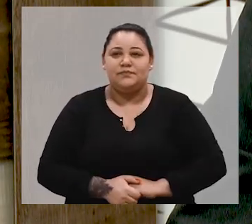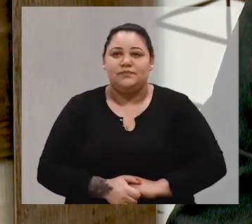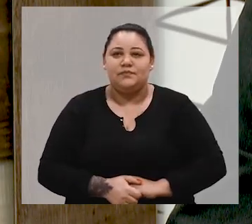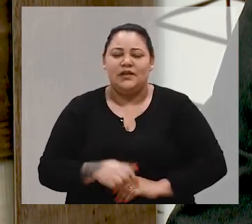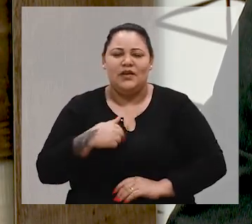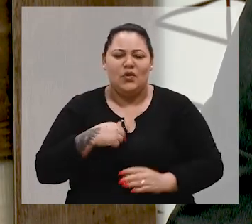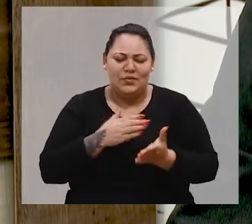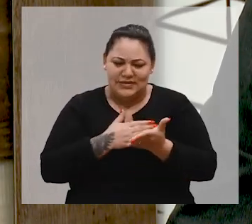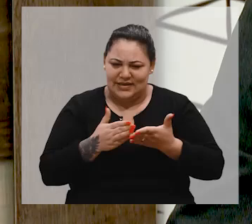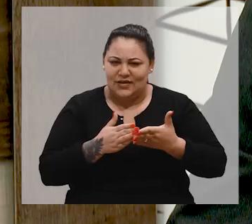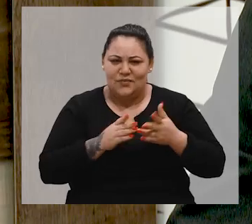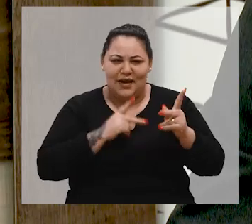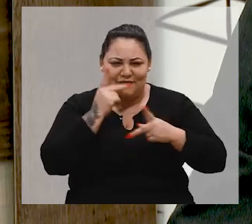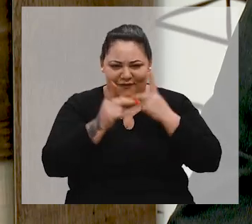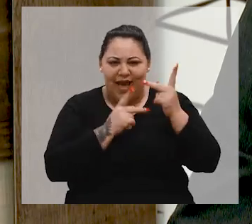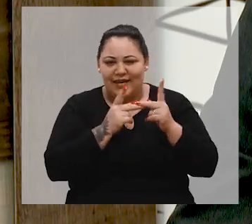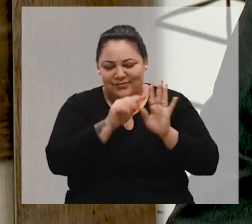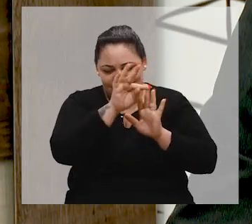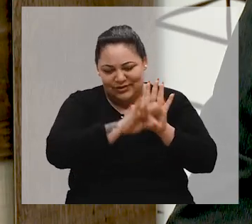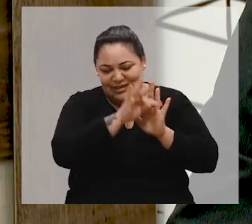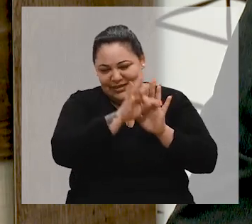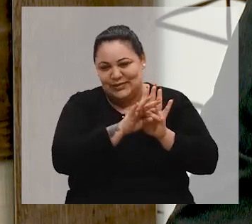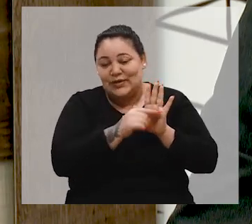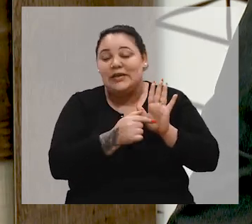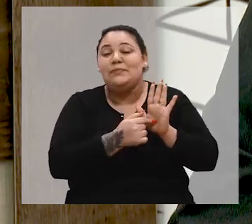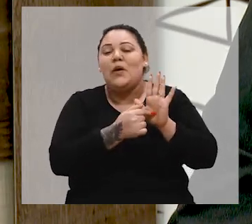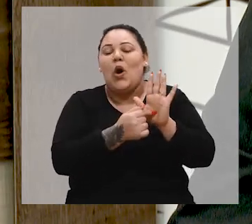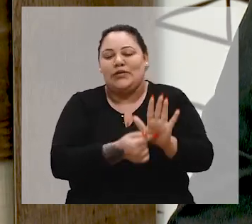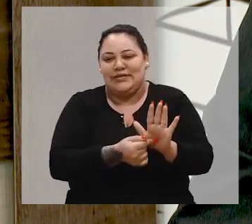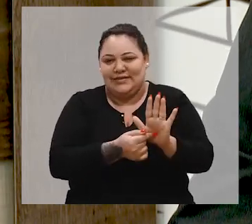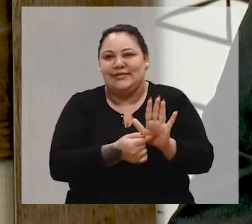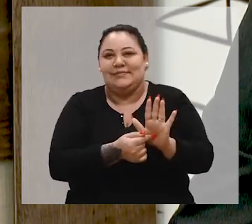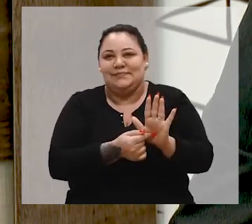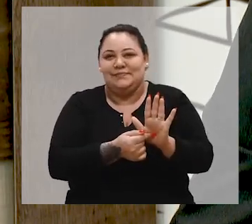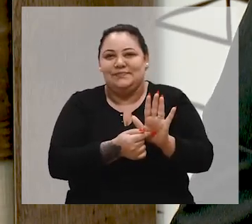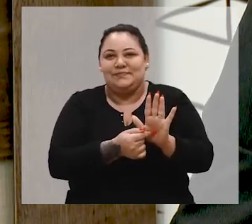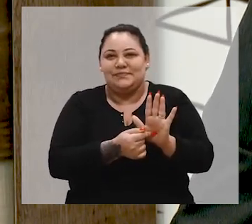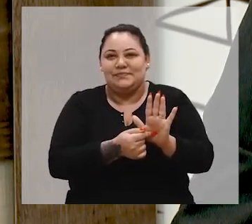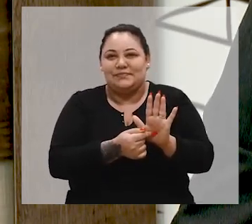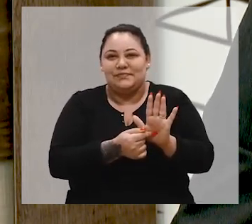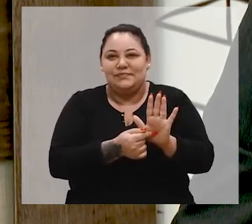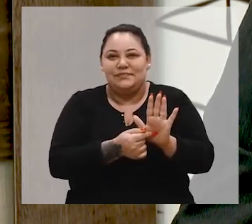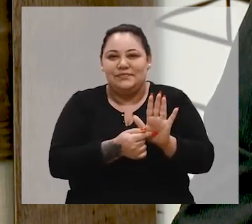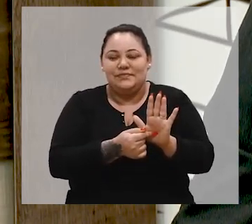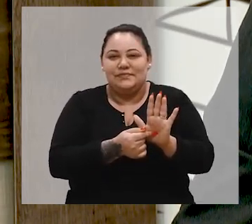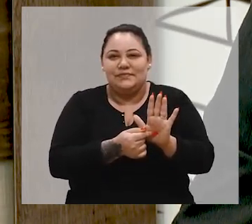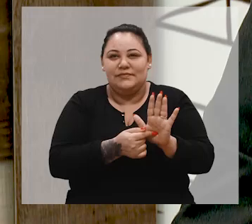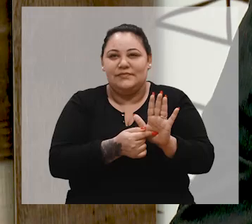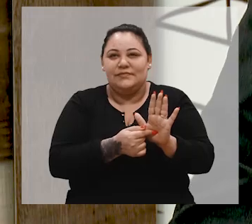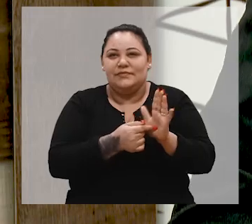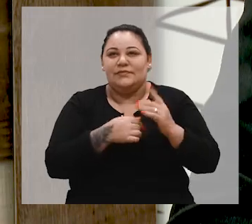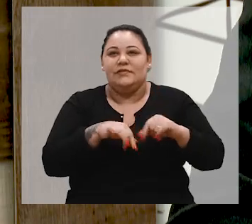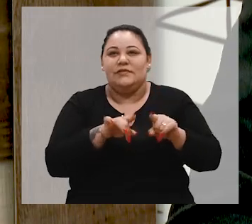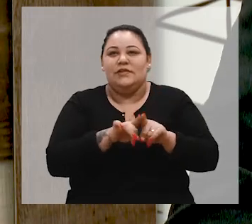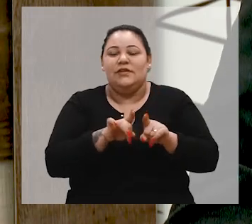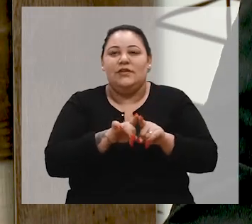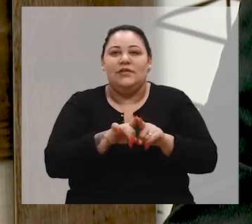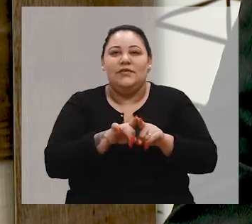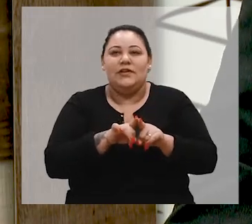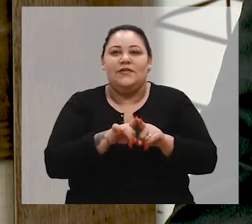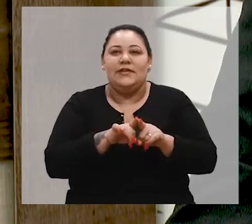Eu comecei com um trecho bem emblemático aqui, né, que caracteriza, digamos, onde de fato